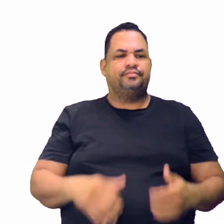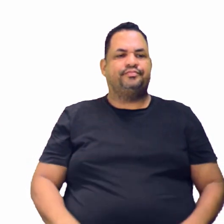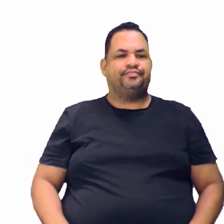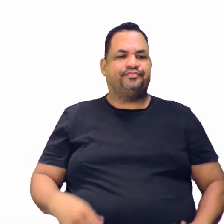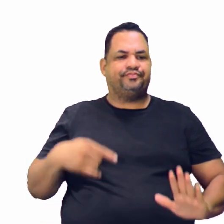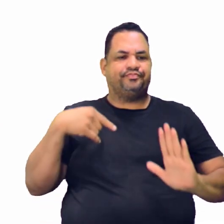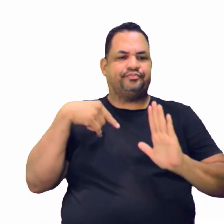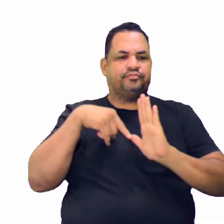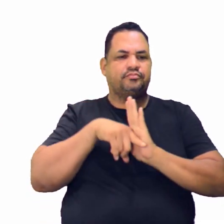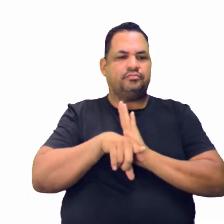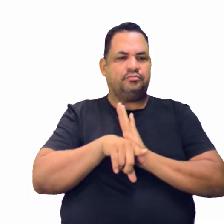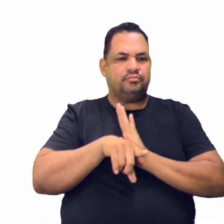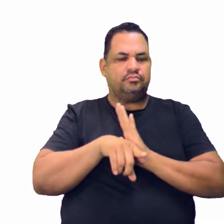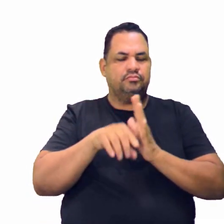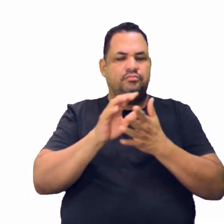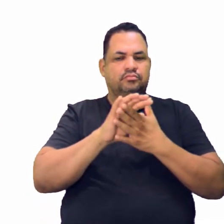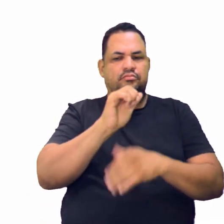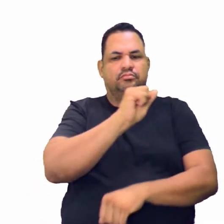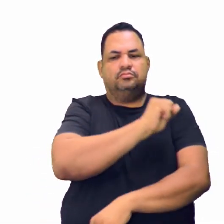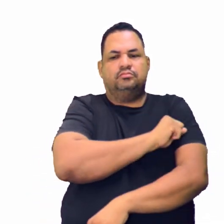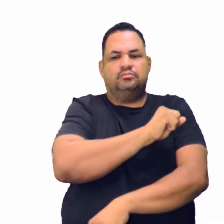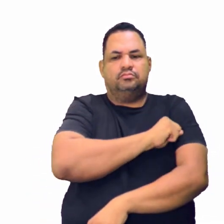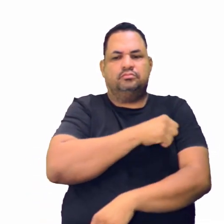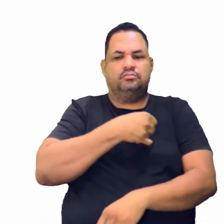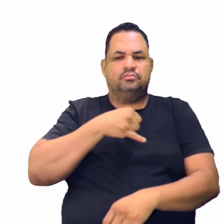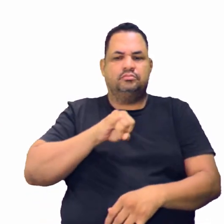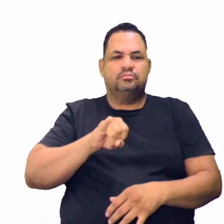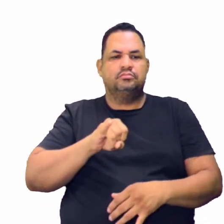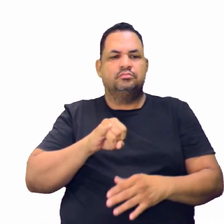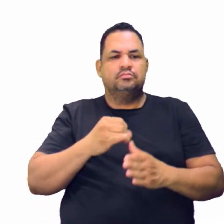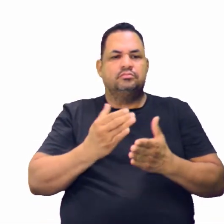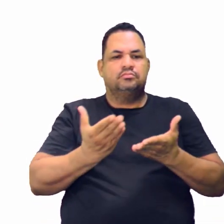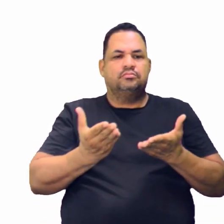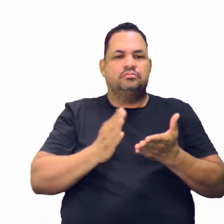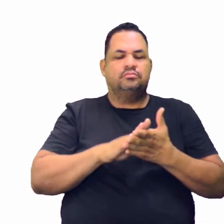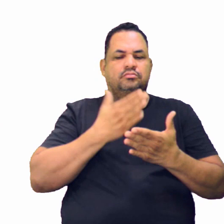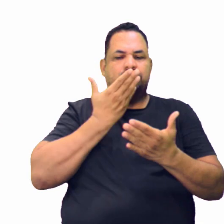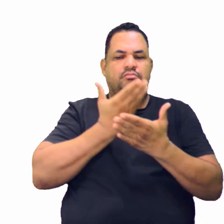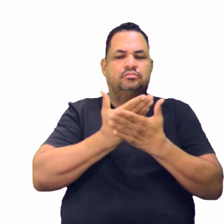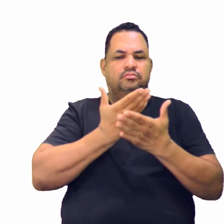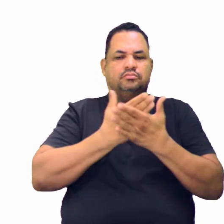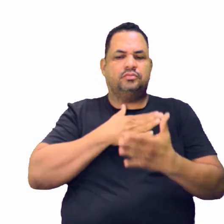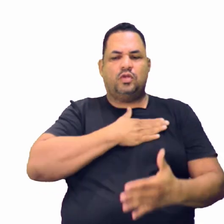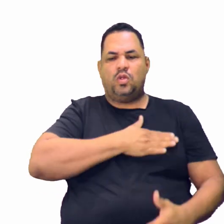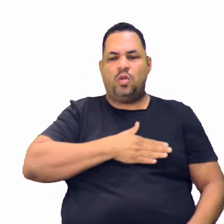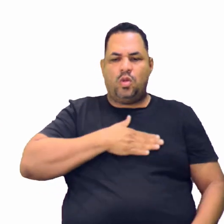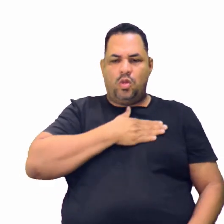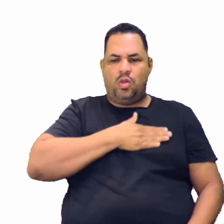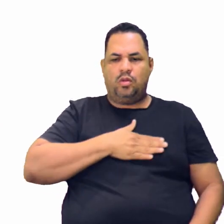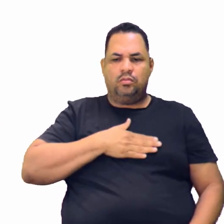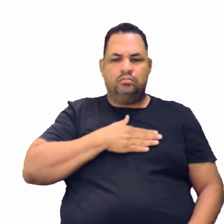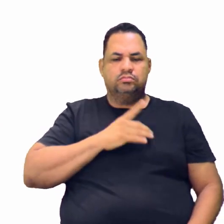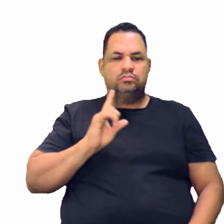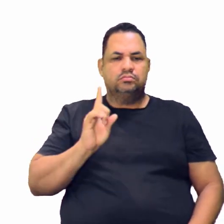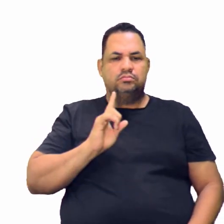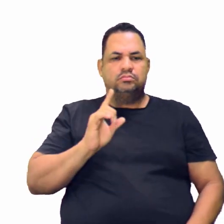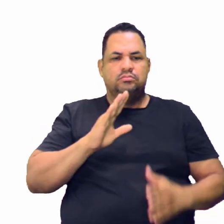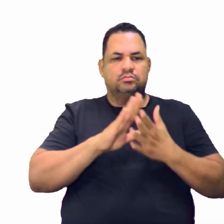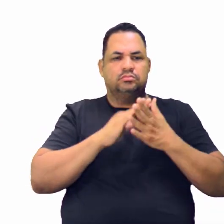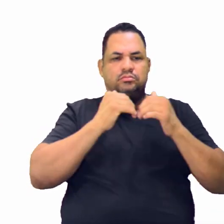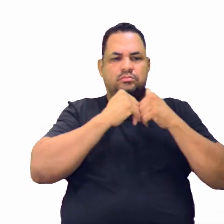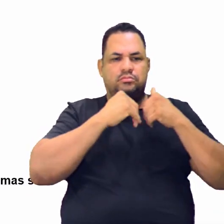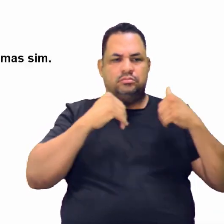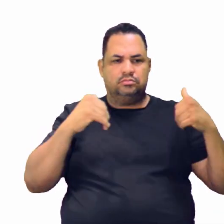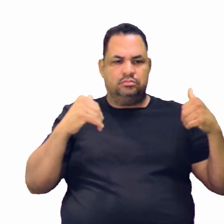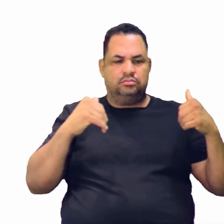Perguntei aos alunos caso não gostaria de estudar. Então, se não, o quê?